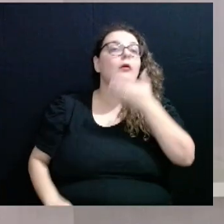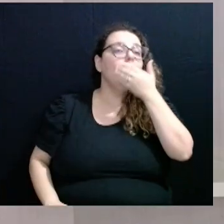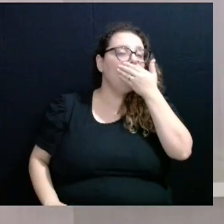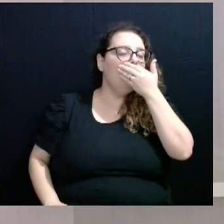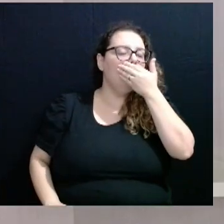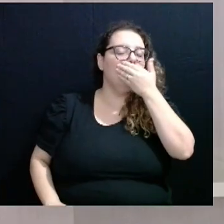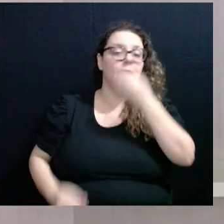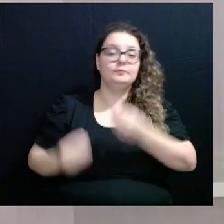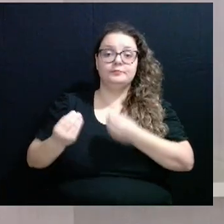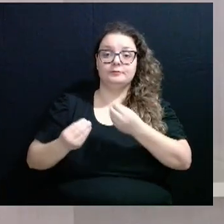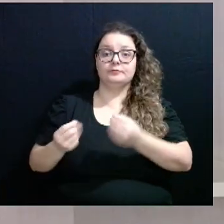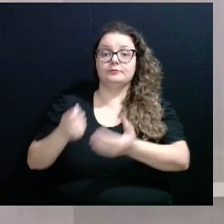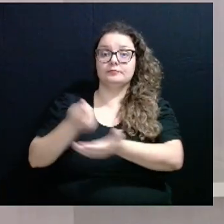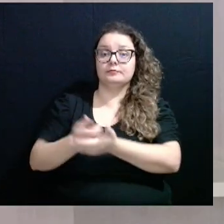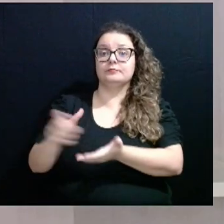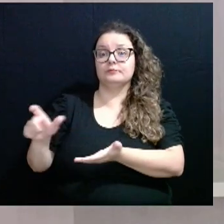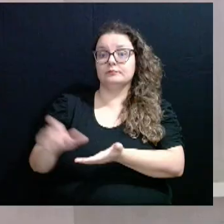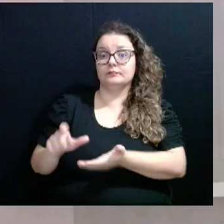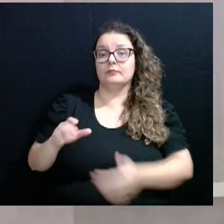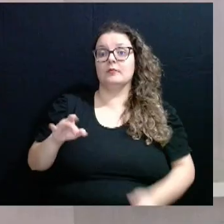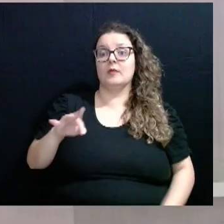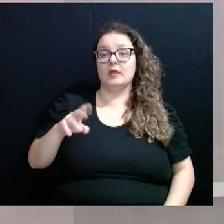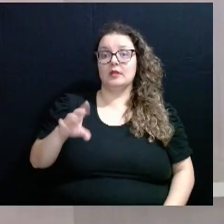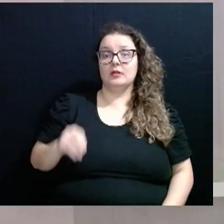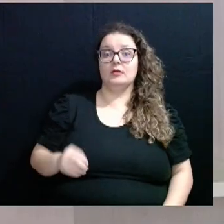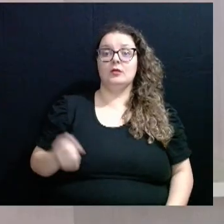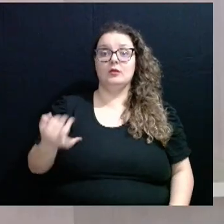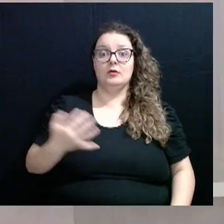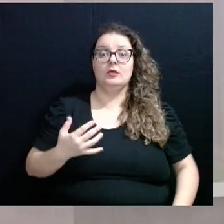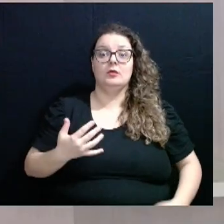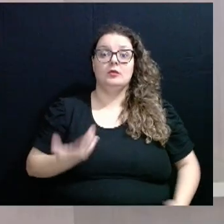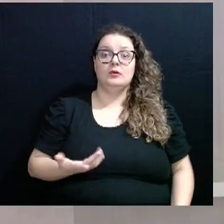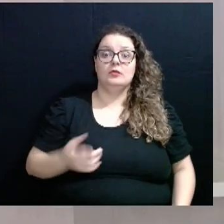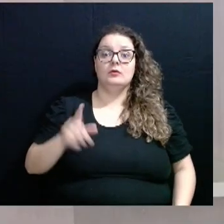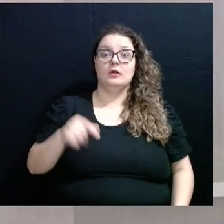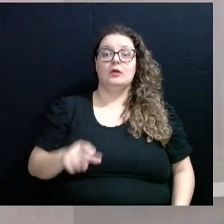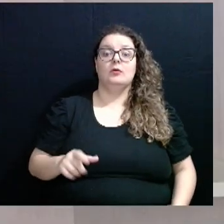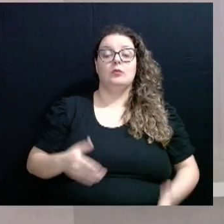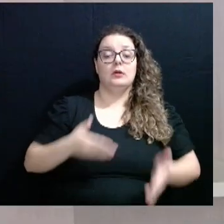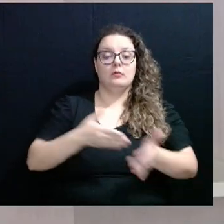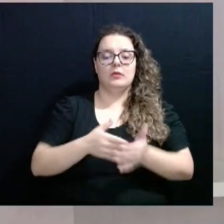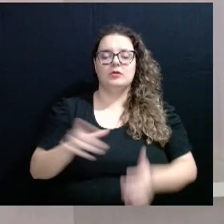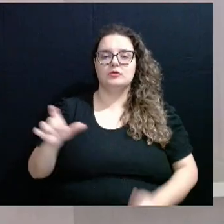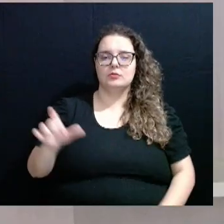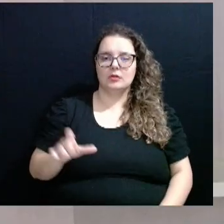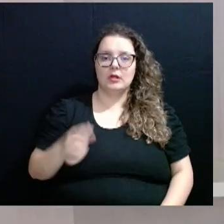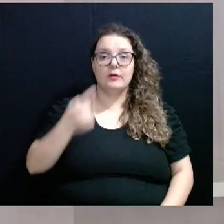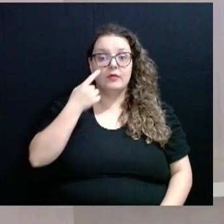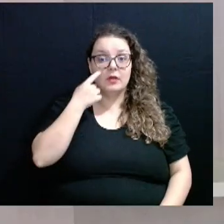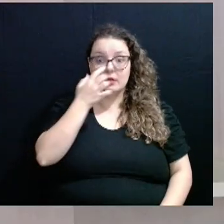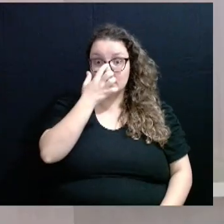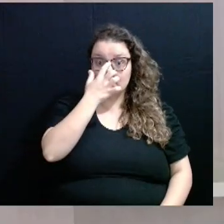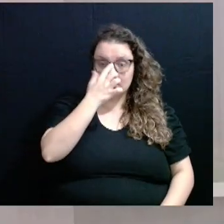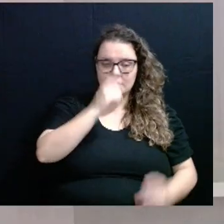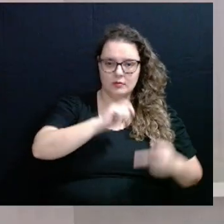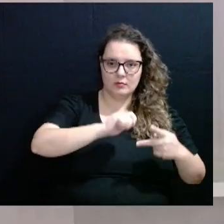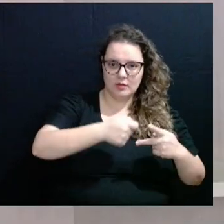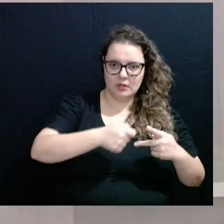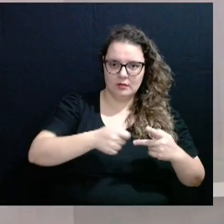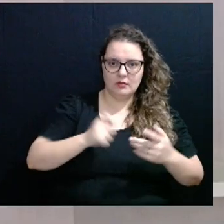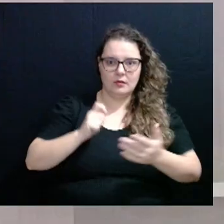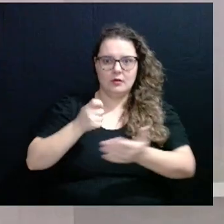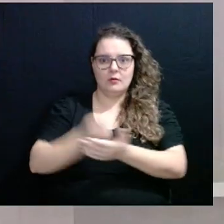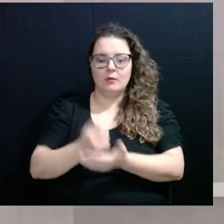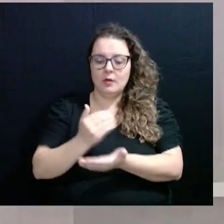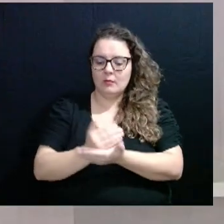de crédito. Quão comprometido estão os limites do seu cartão. Veja se você vai pagar no Pix, se você vai pagar parcelado, se